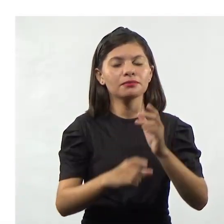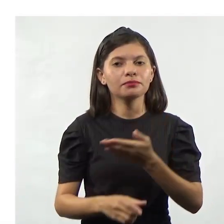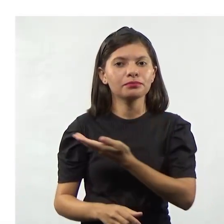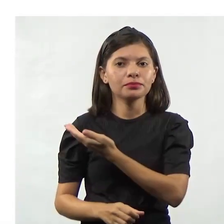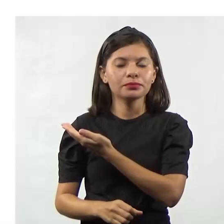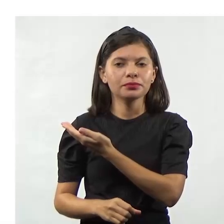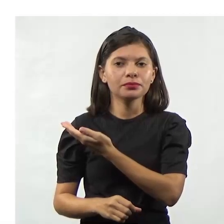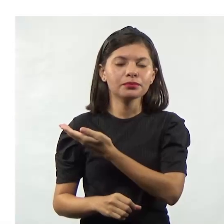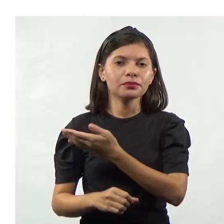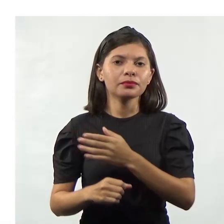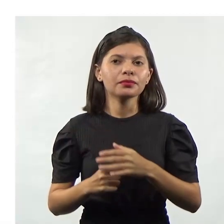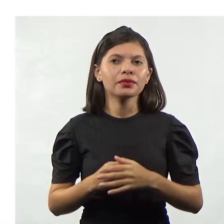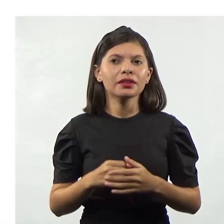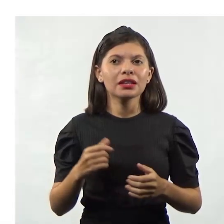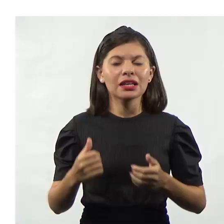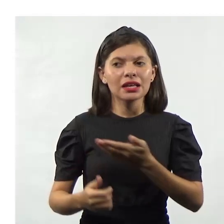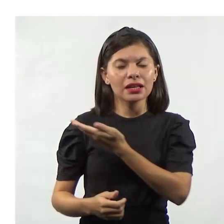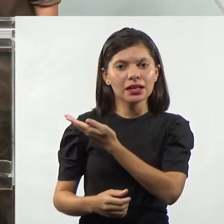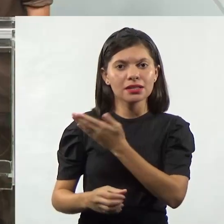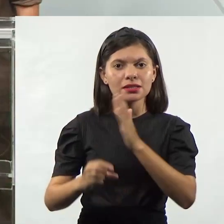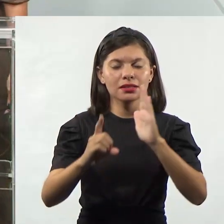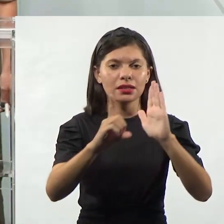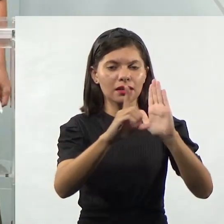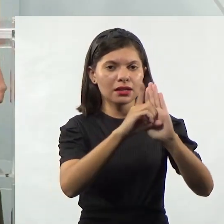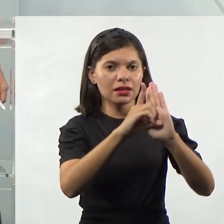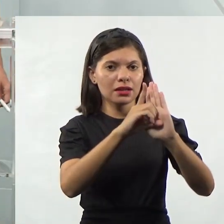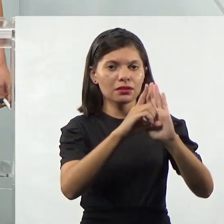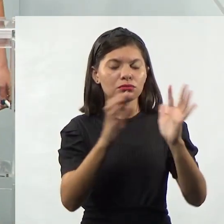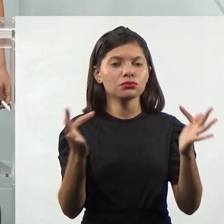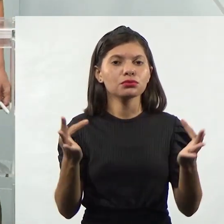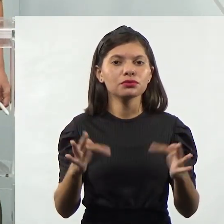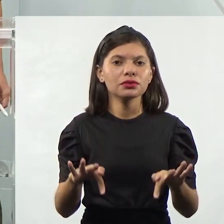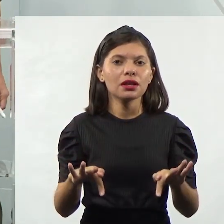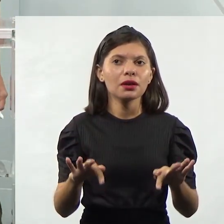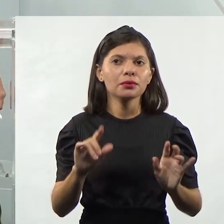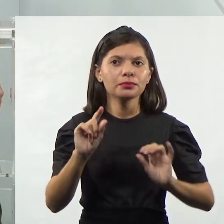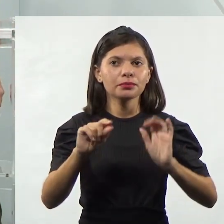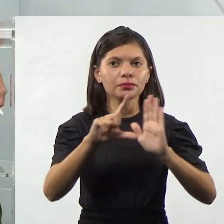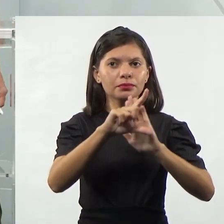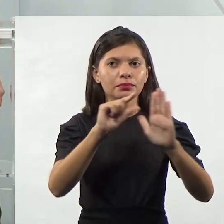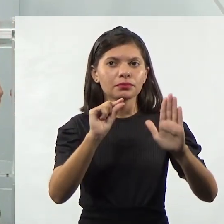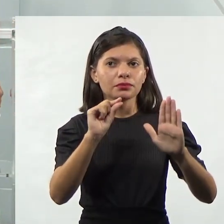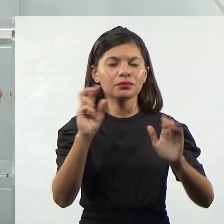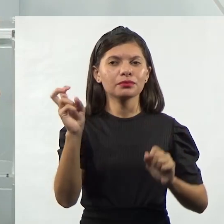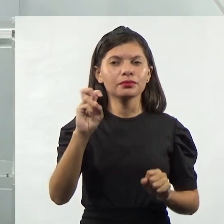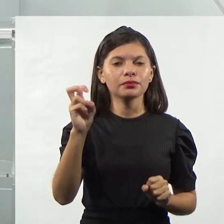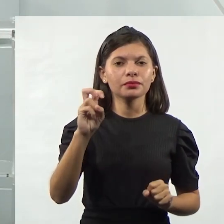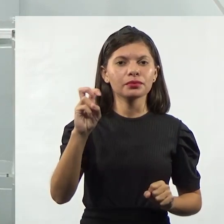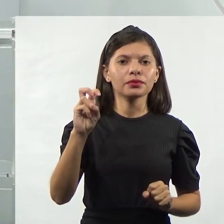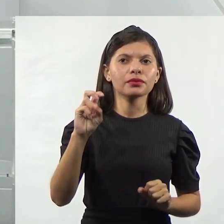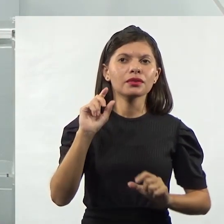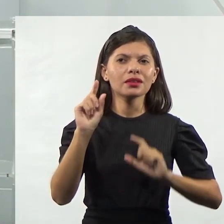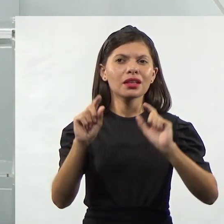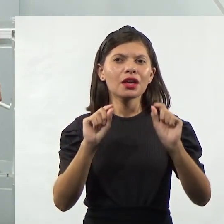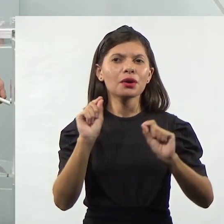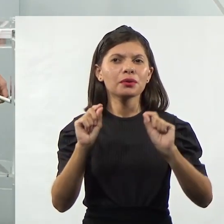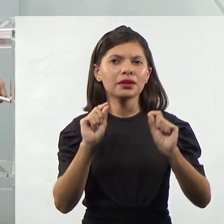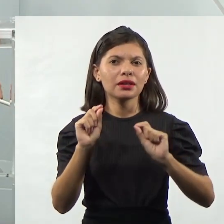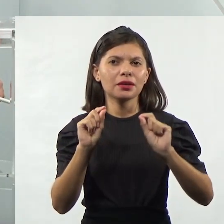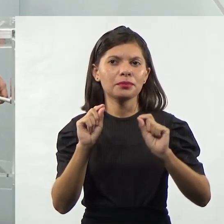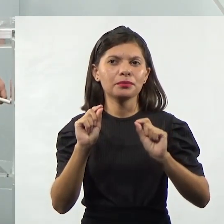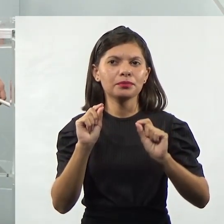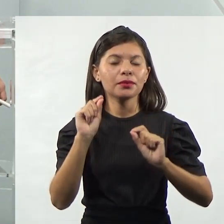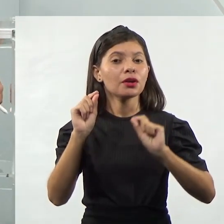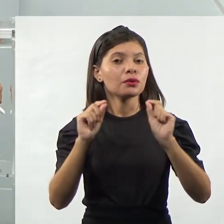4.657 de 42. Gente, esse decreto aqui que ele menciona no final, que o artigo 5º menciona no final, é